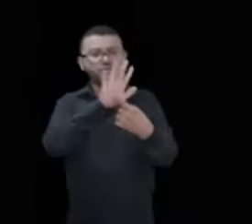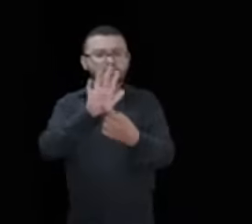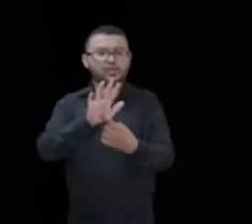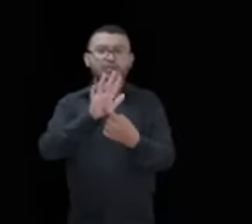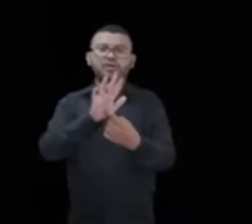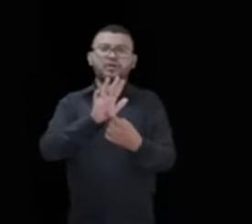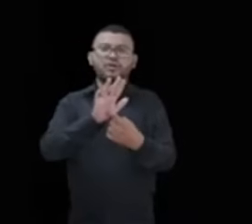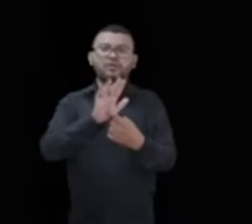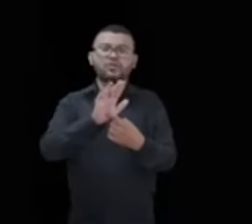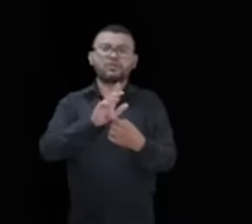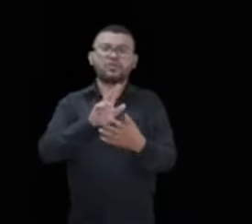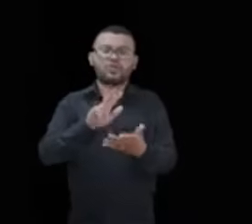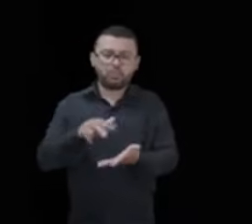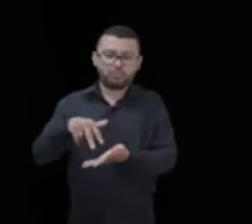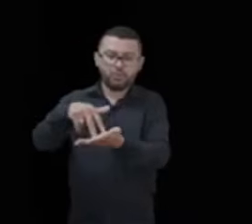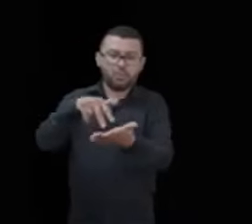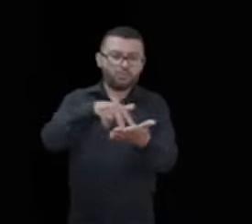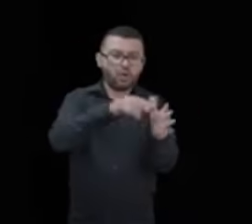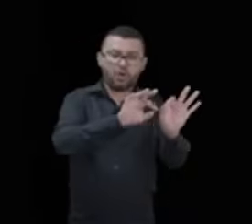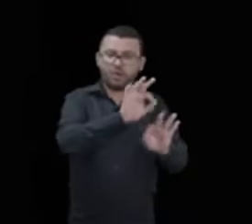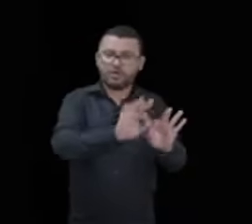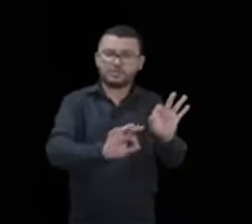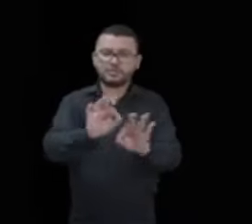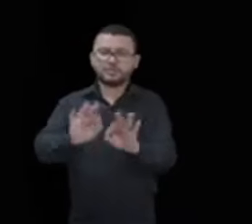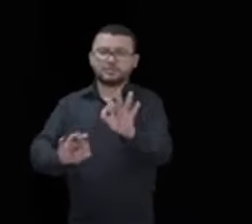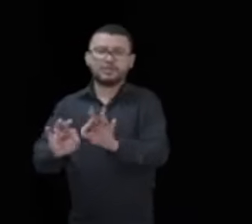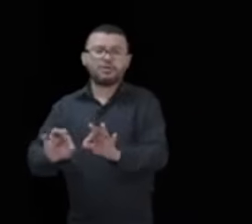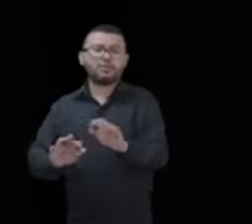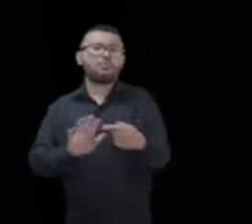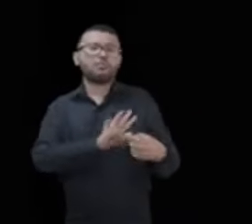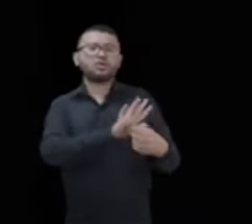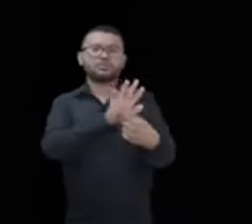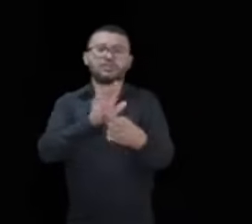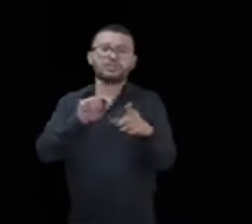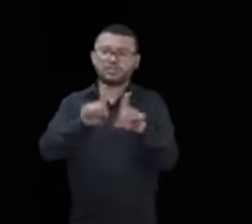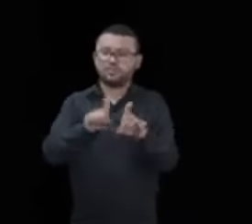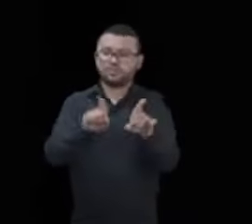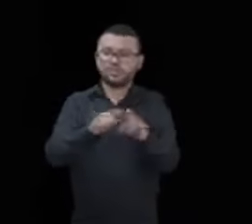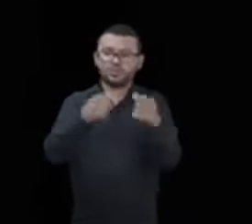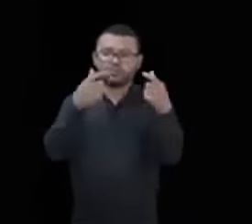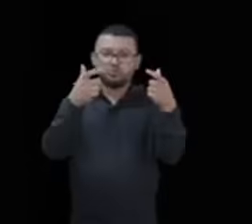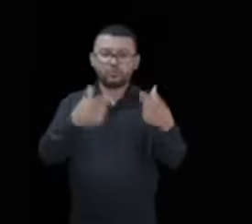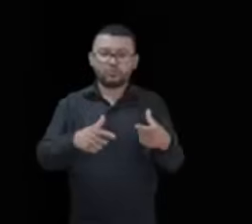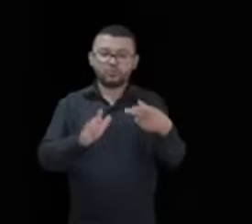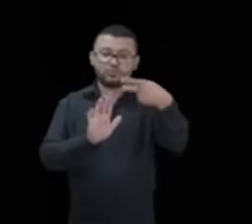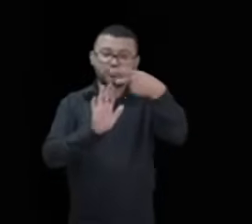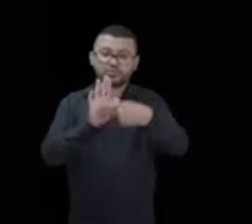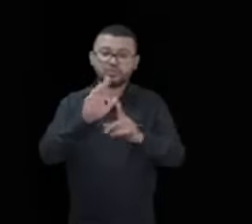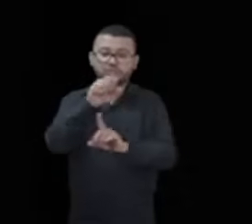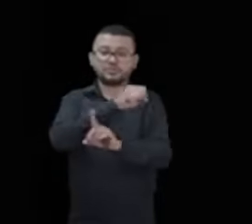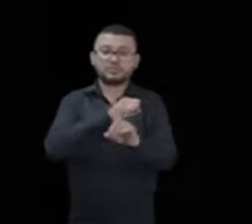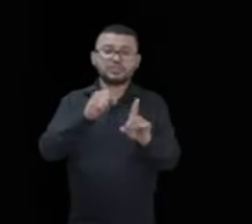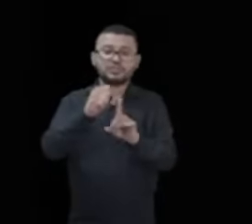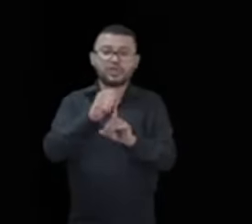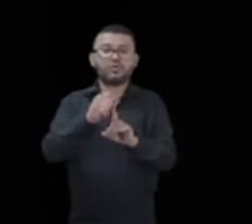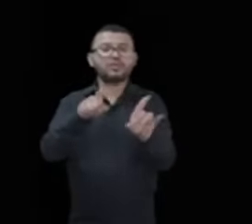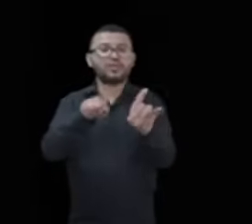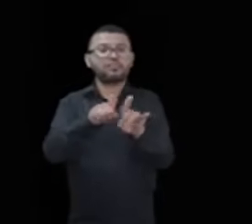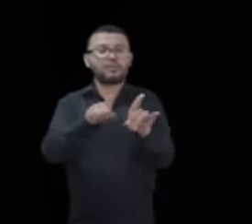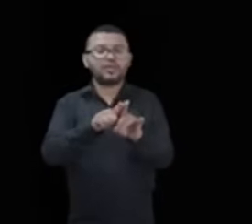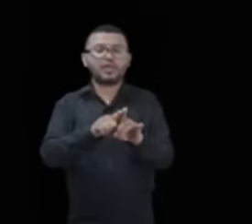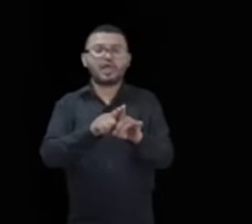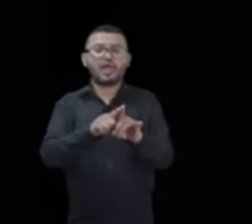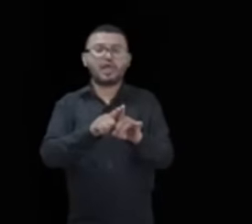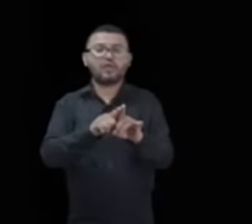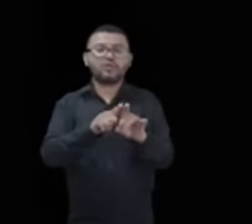os nossos espaços organizativos, reafirmarmos o nosso projeto de sociedade e as bandeiras que vão